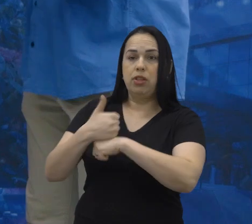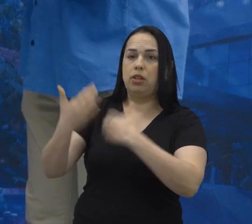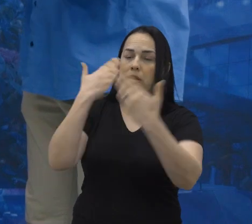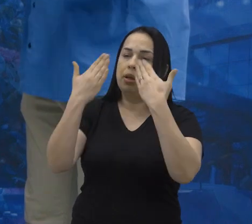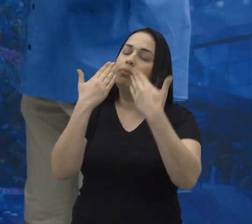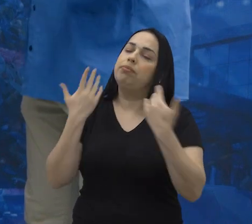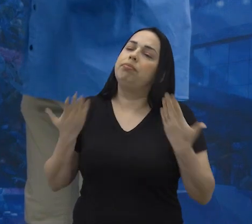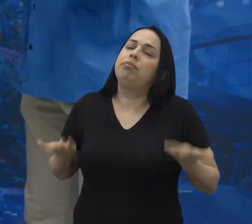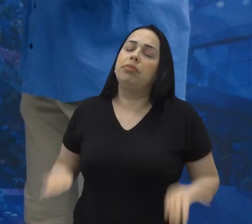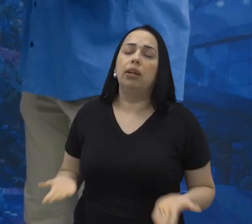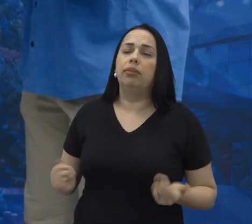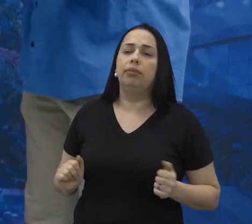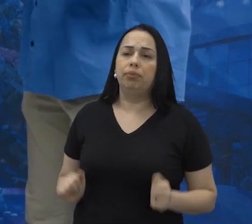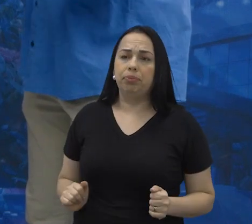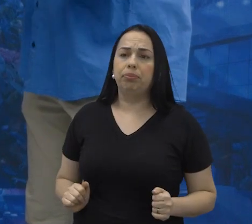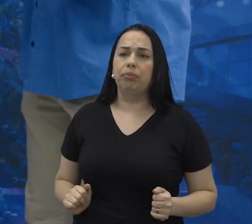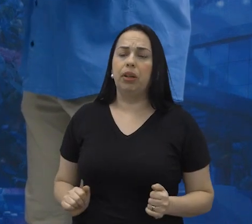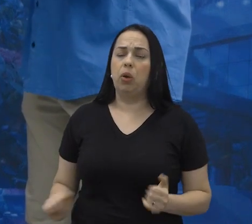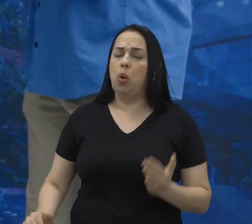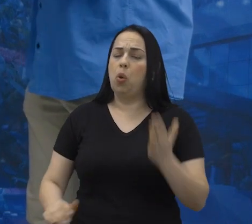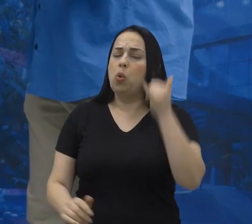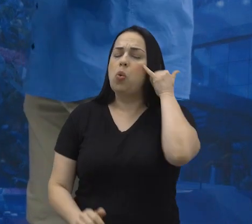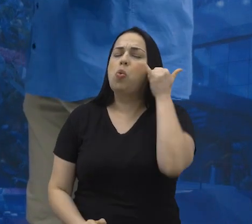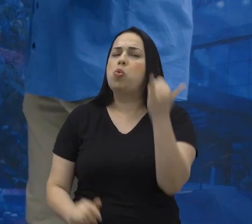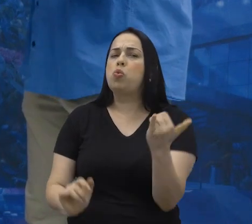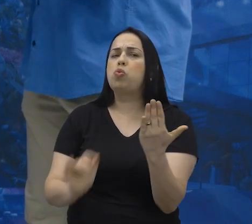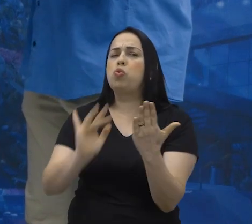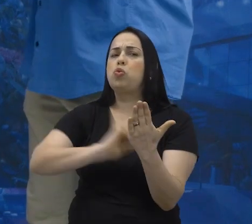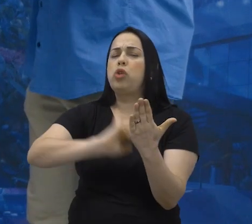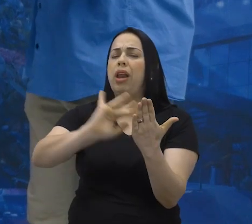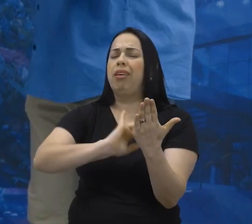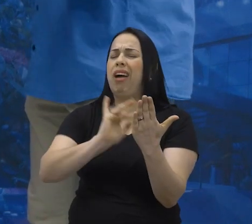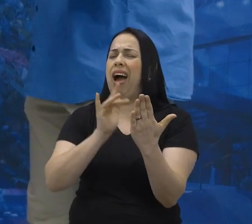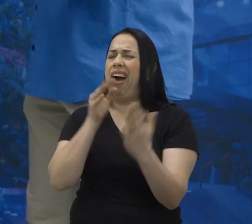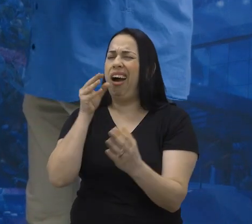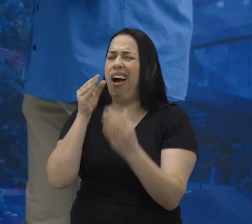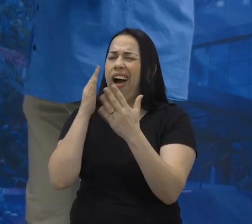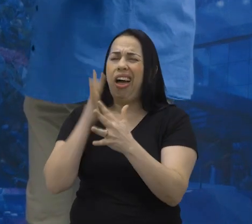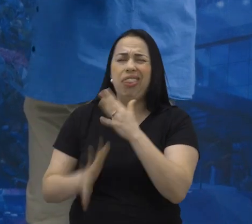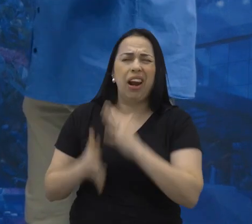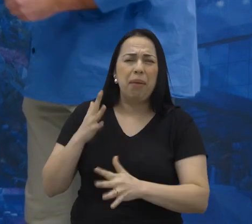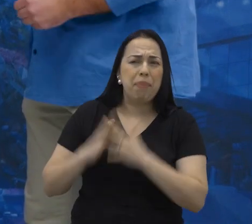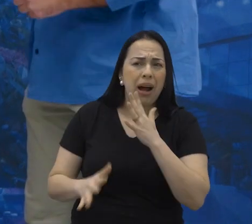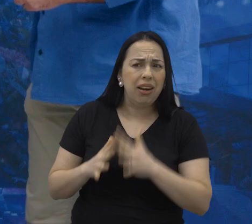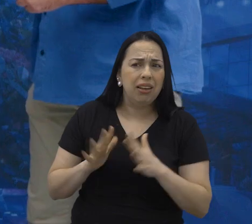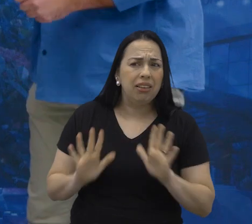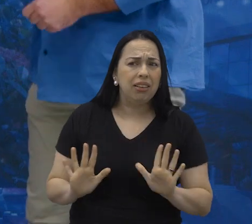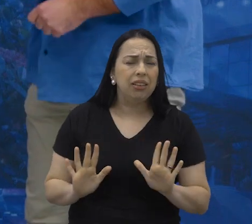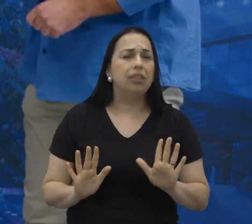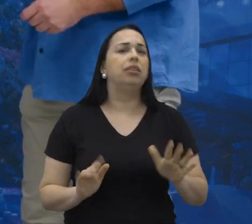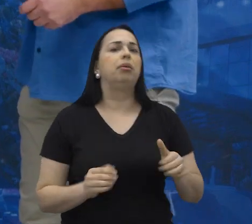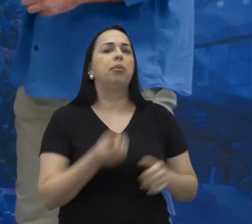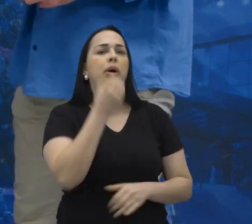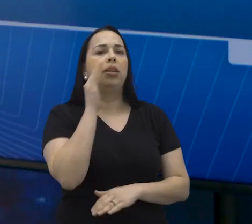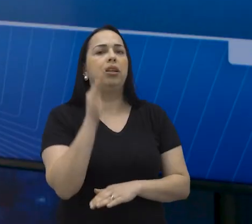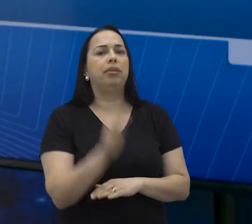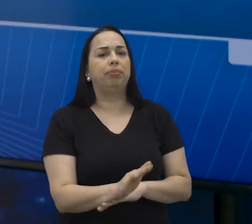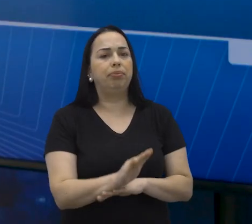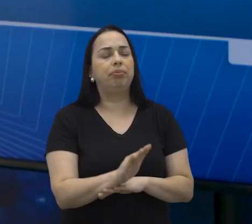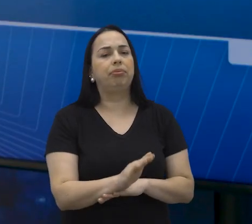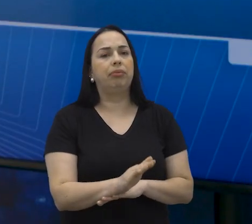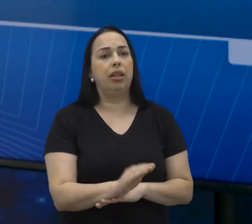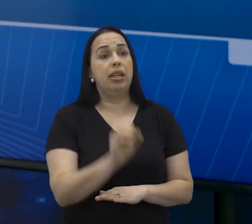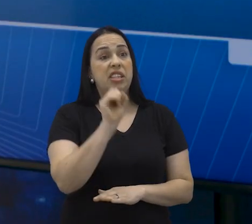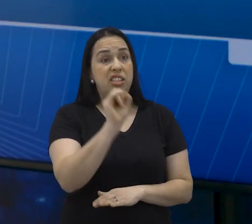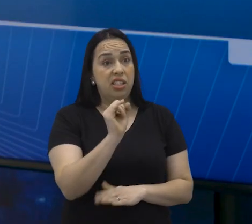psicóloga. Bom, Patrícia, quando que o uso do celular se torna um problema, se torna um abuso? Boa tarde. Boa tarde. Quando